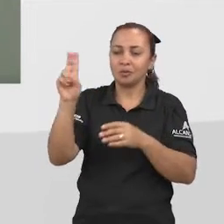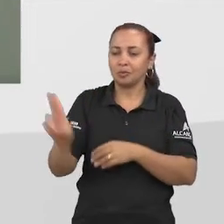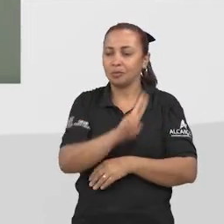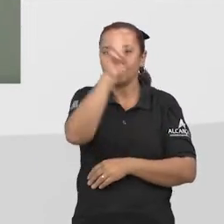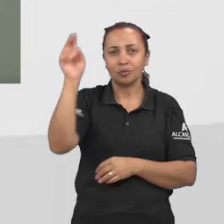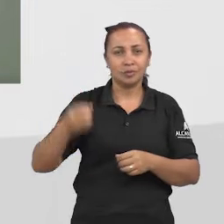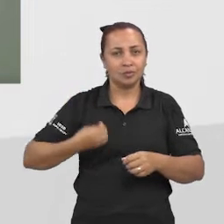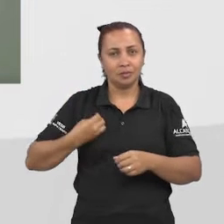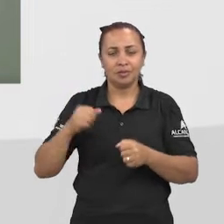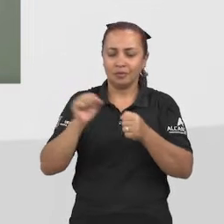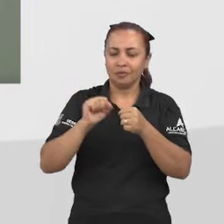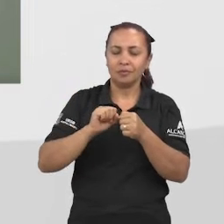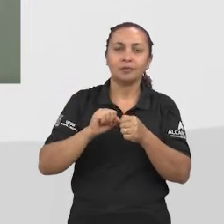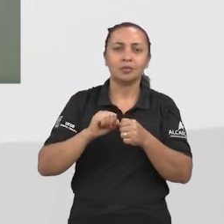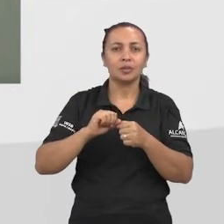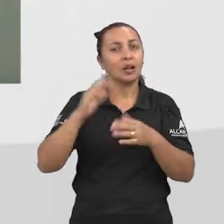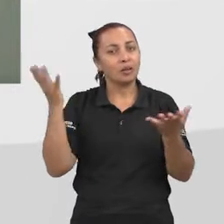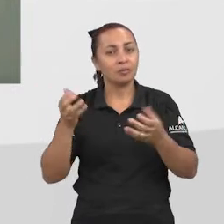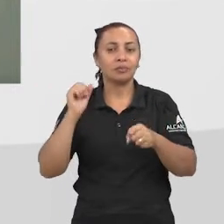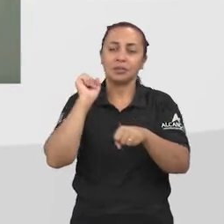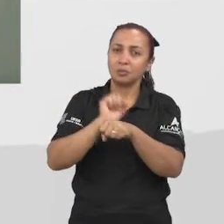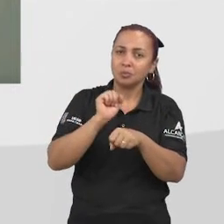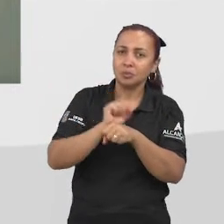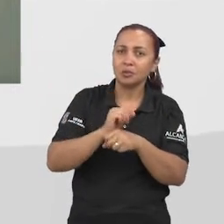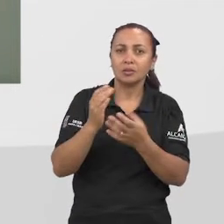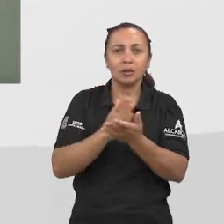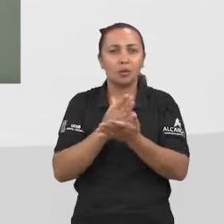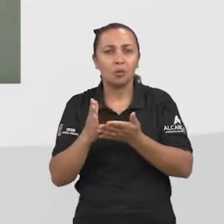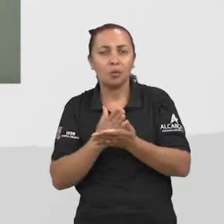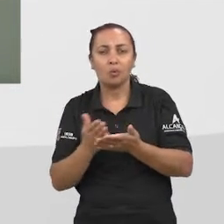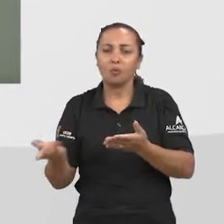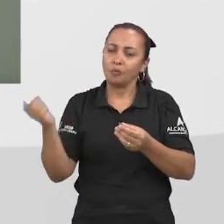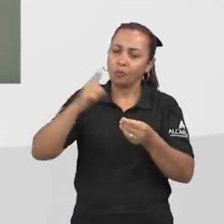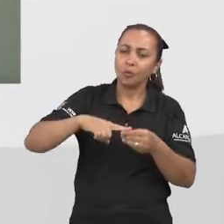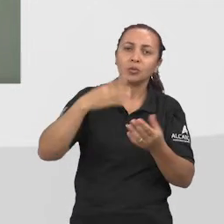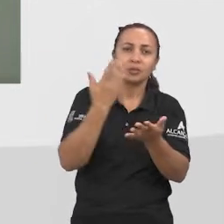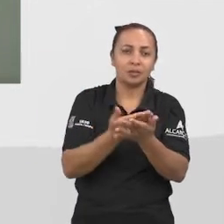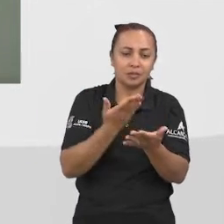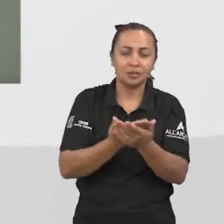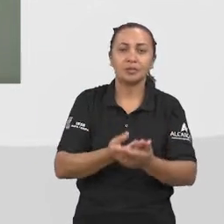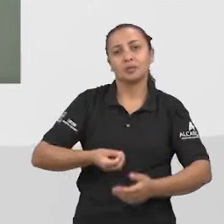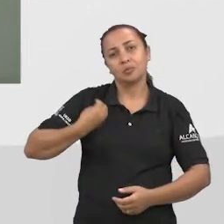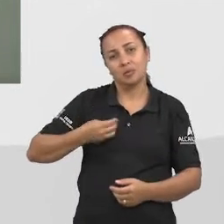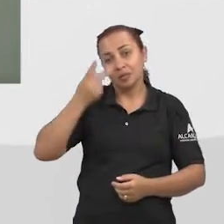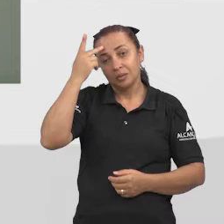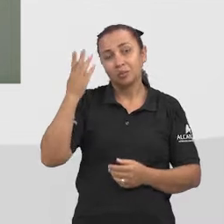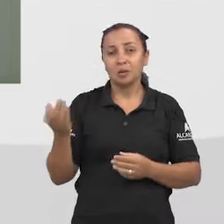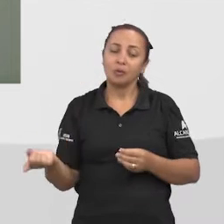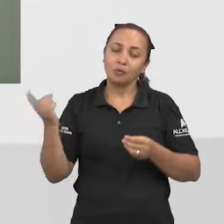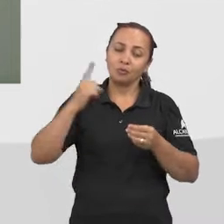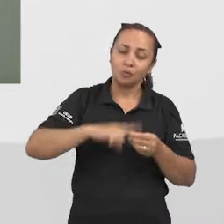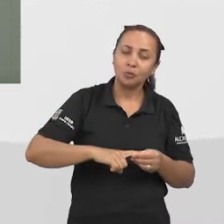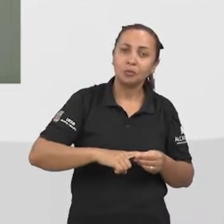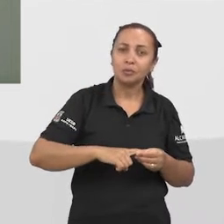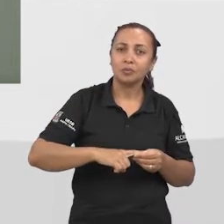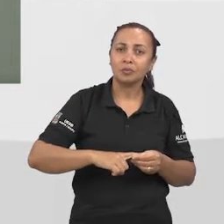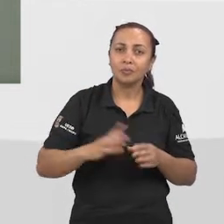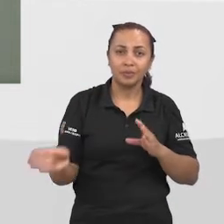a gente apenas está esperando, né, a volta das aulas presenciais para a gente retomar, né, e